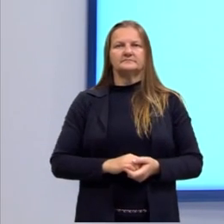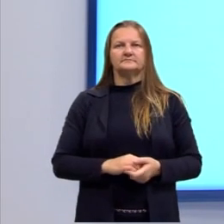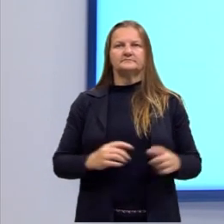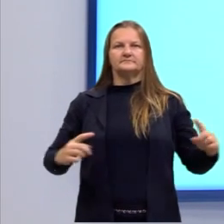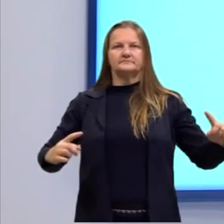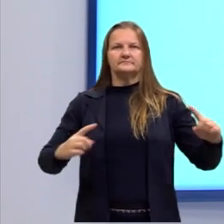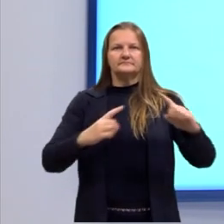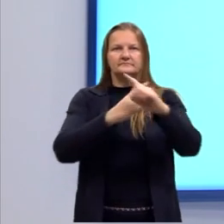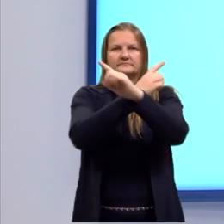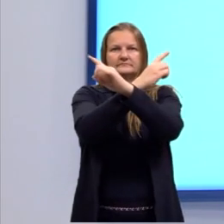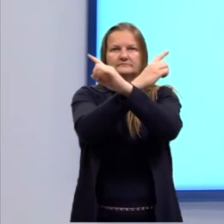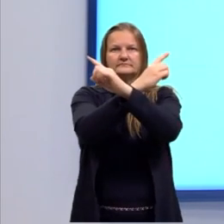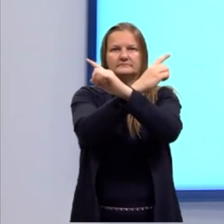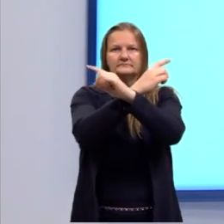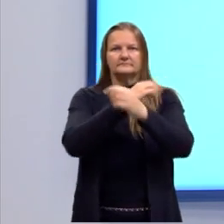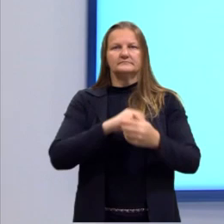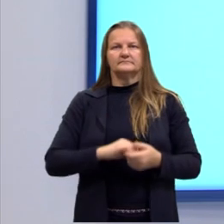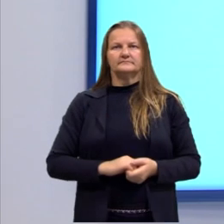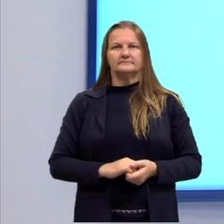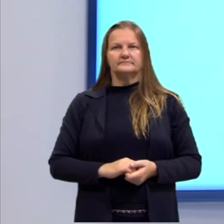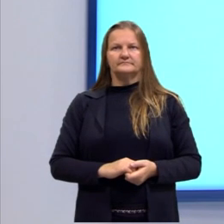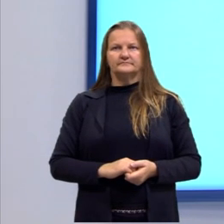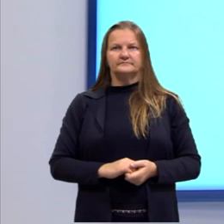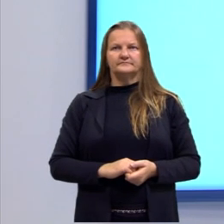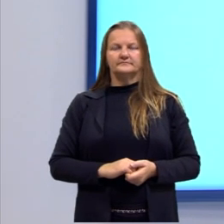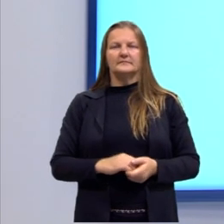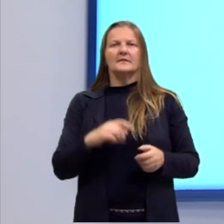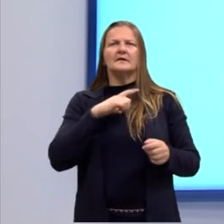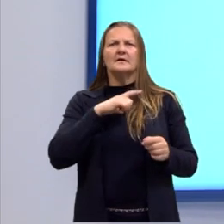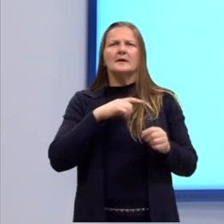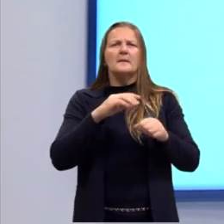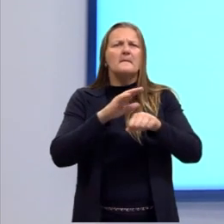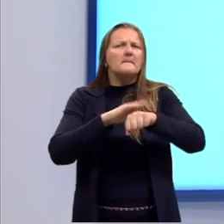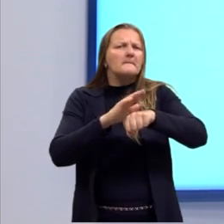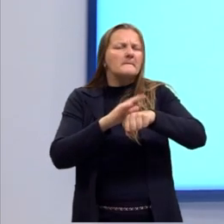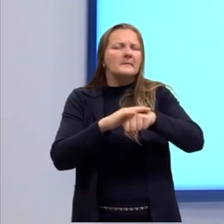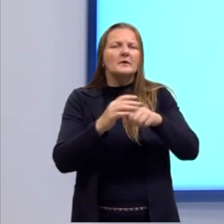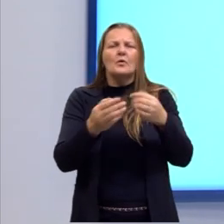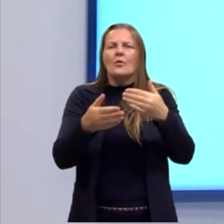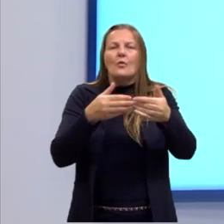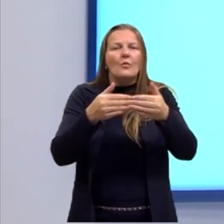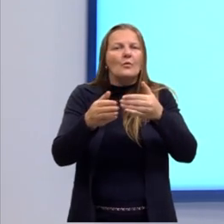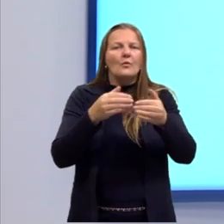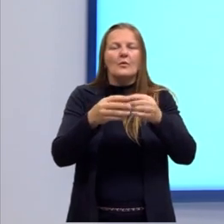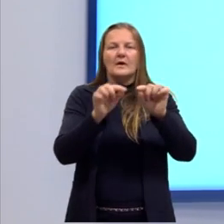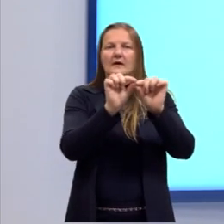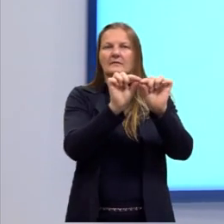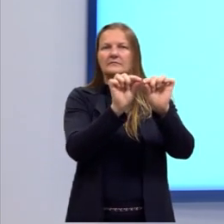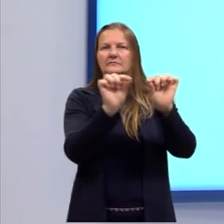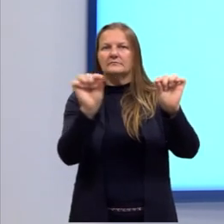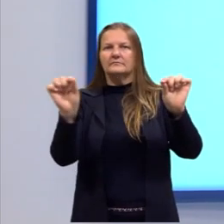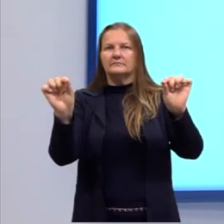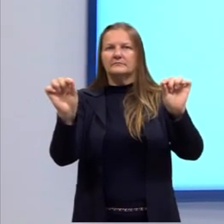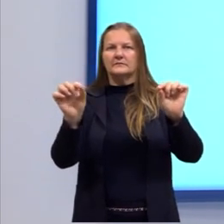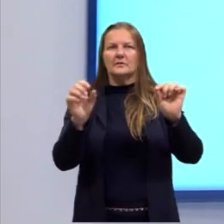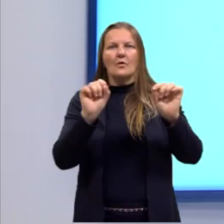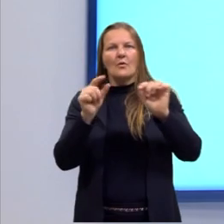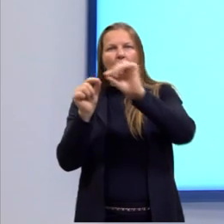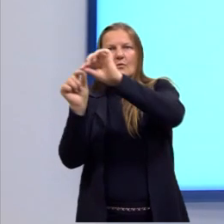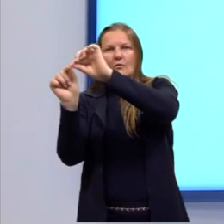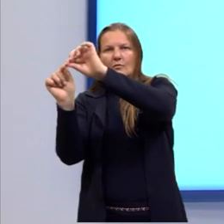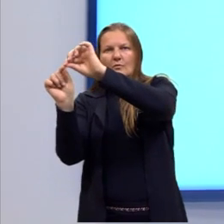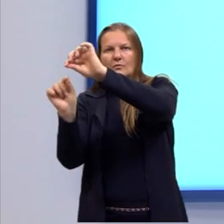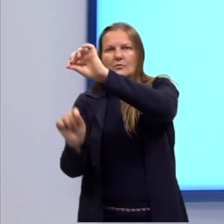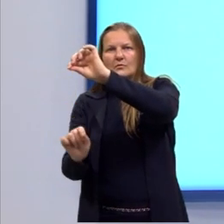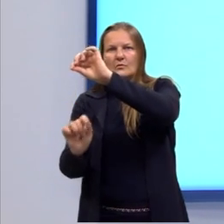congruentes também e nós temos ainda que qualquer segmento de reta ou qualquer lado